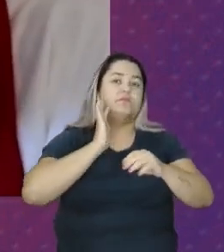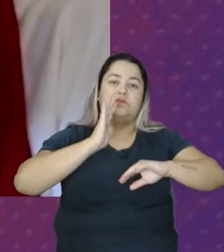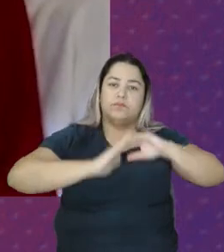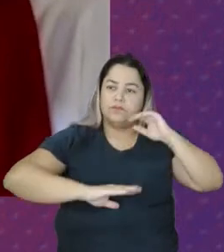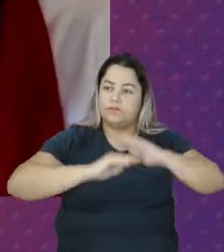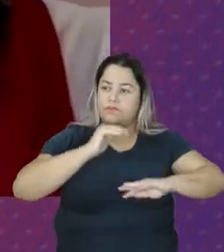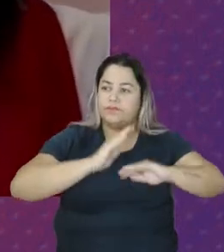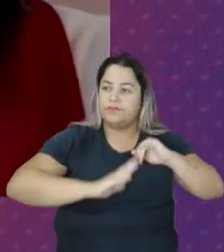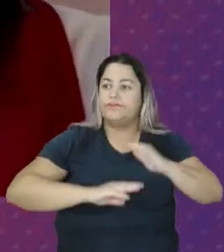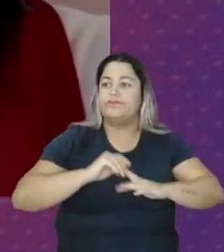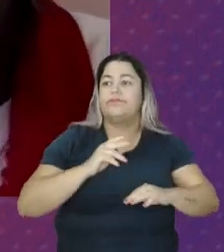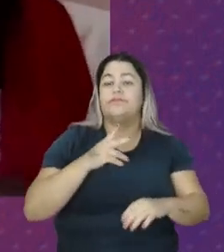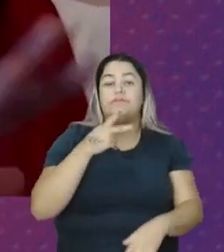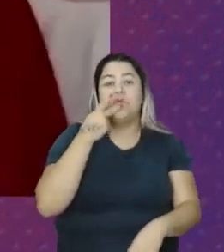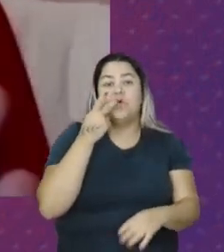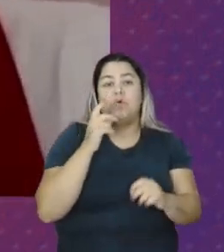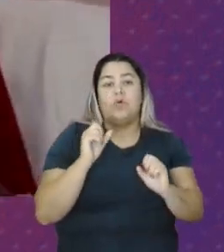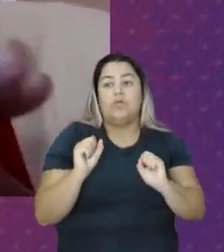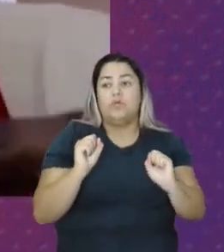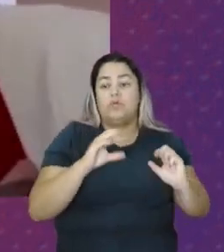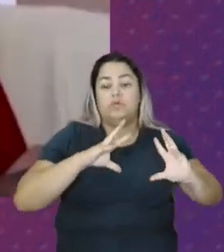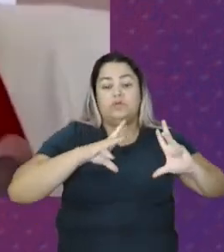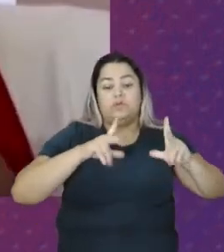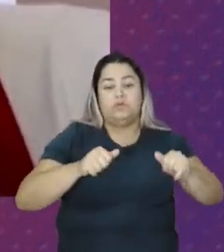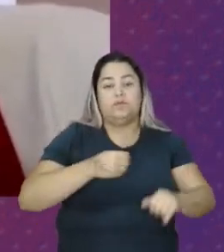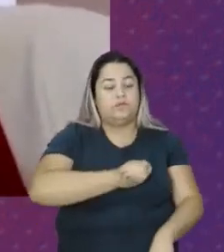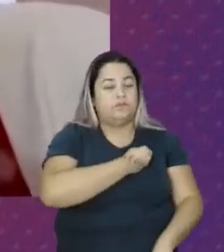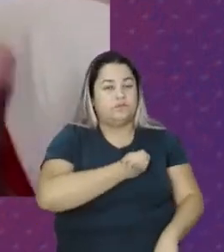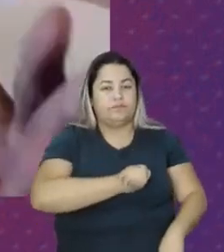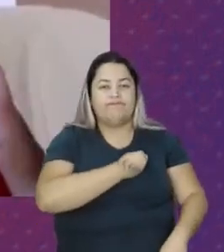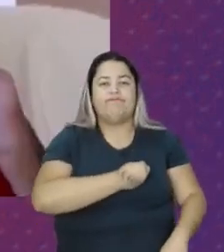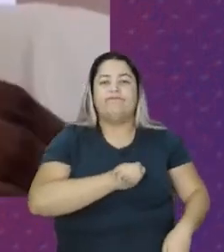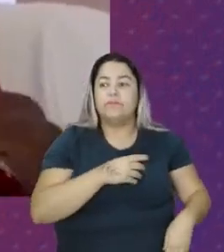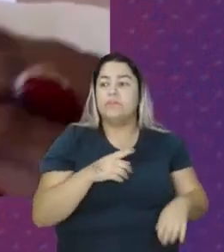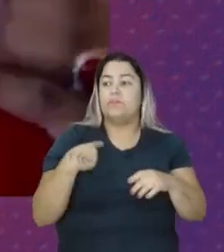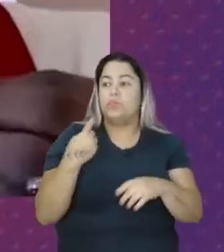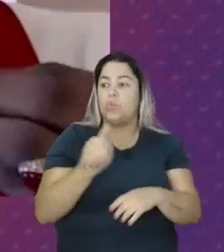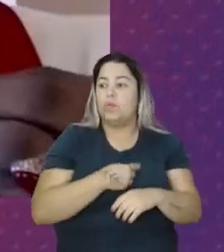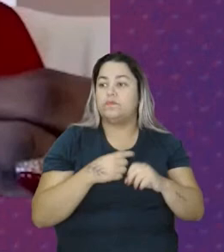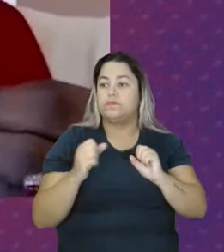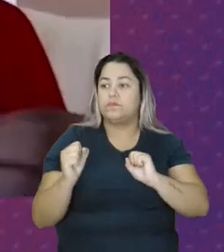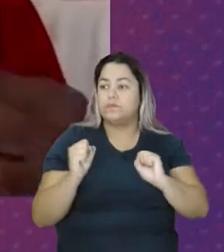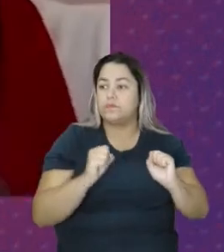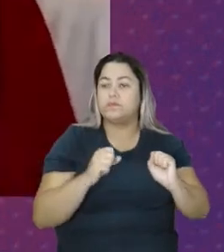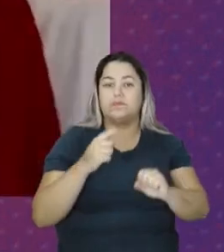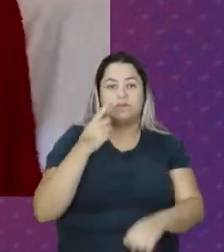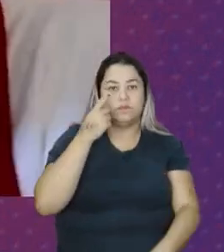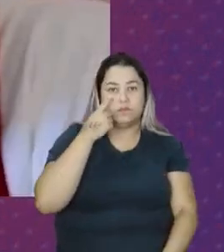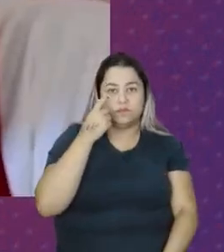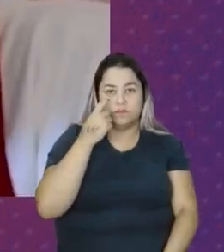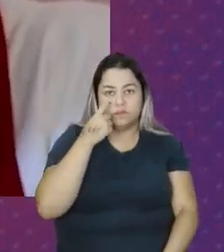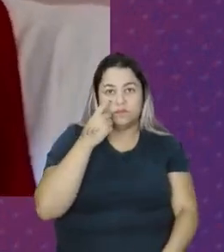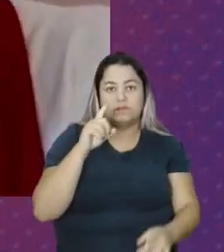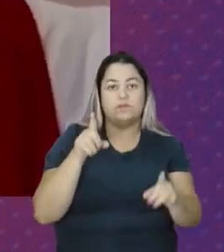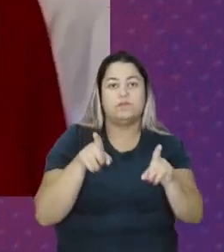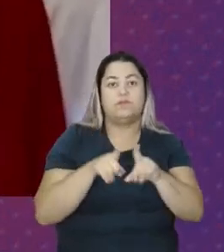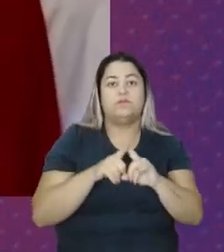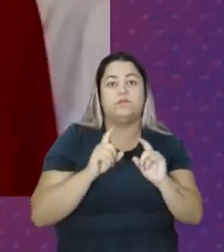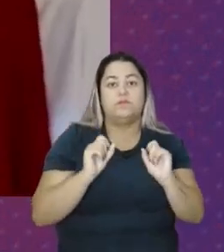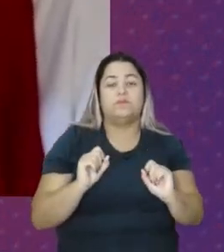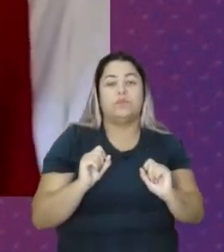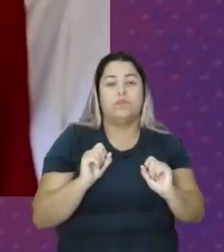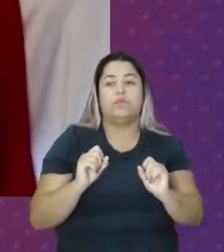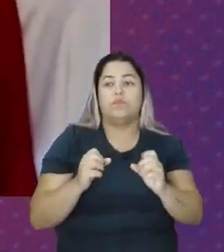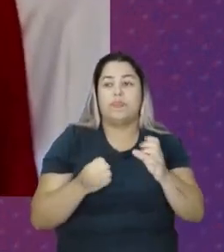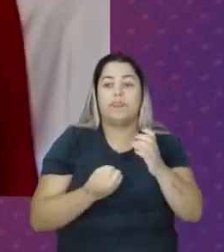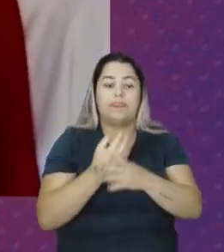afirmativas, elas podem se dar em todos os momentos da nossa vida. Nós podemos observar que ações afirmativas, quando eu